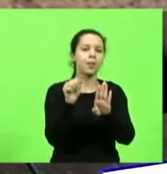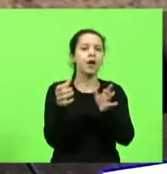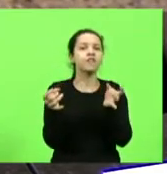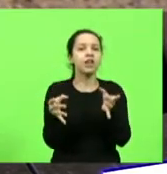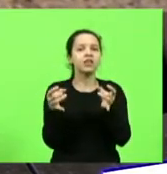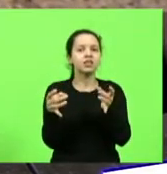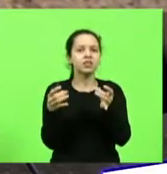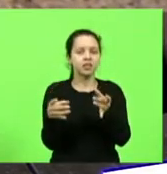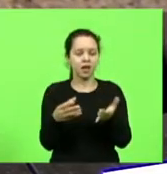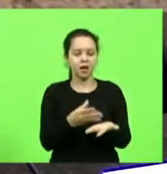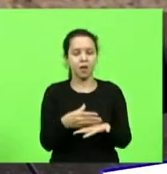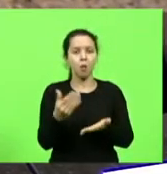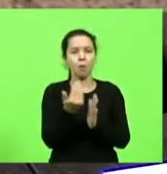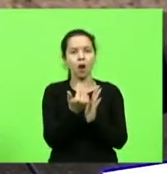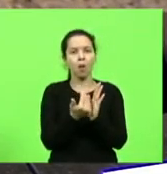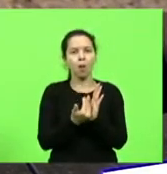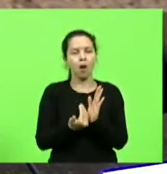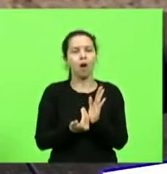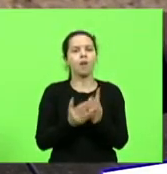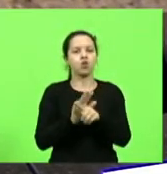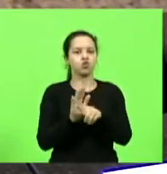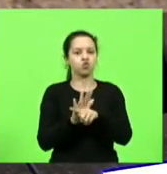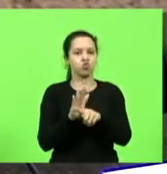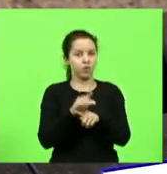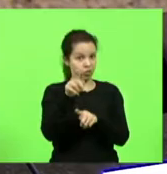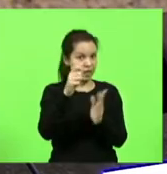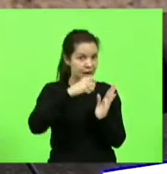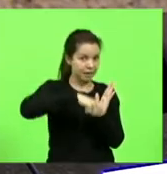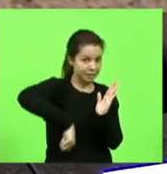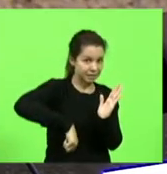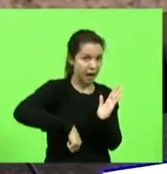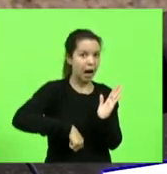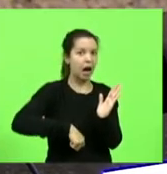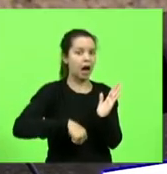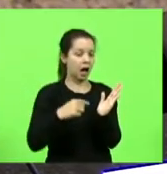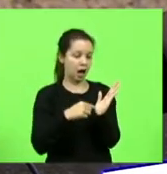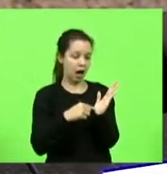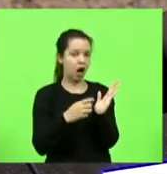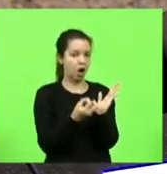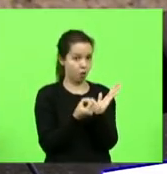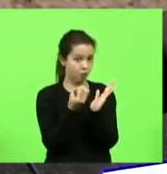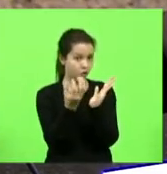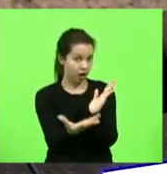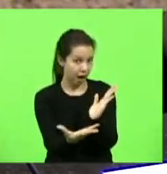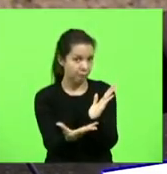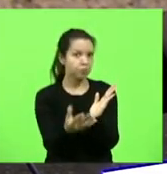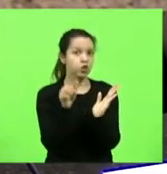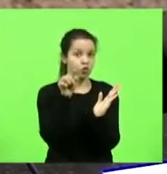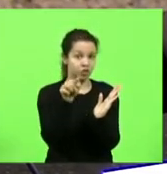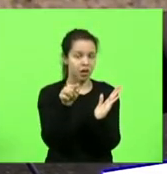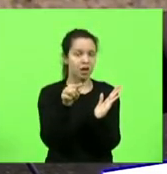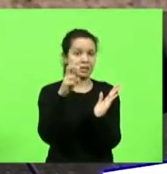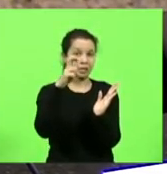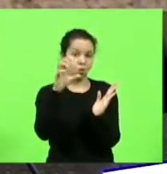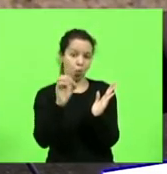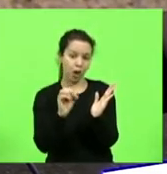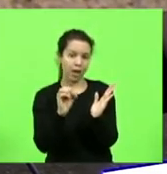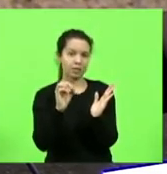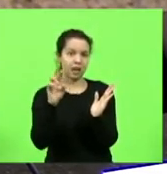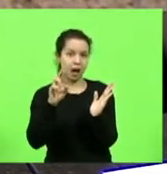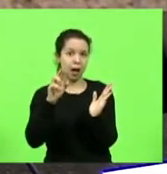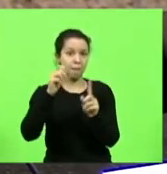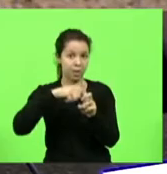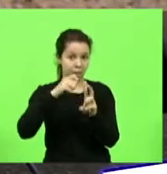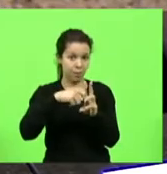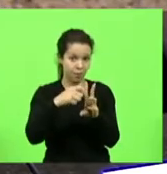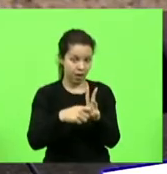de benefícios. Escuta aqui, se você assinar o meu plano de benefício, você vai pagar 50 por mês e vai levar todo mês